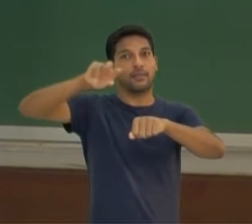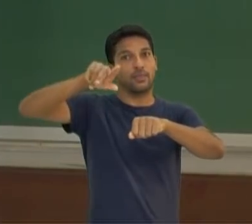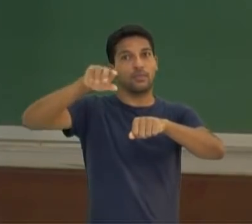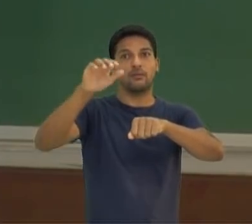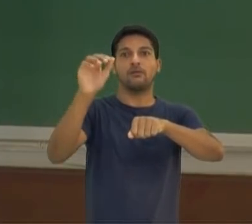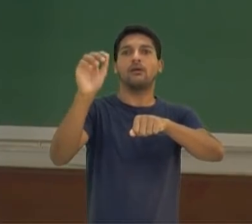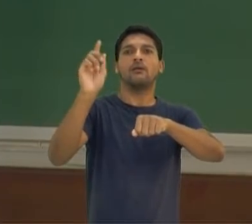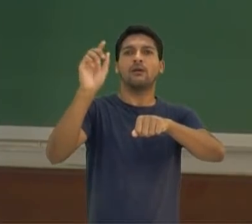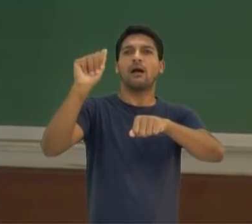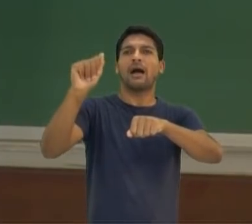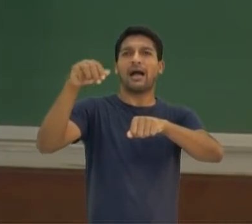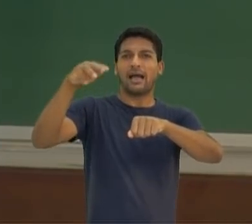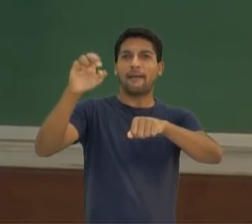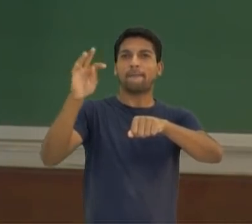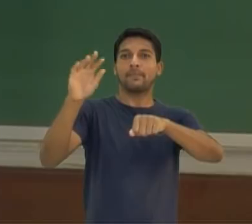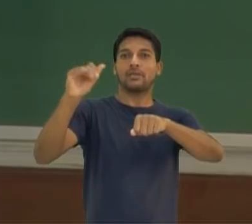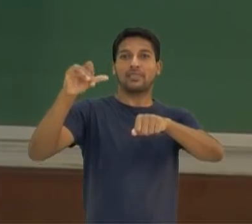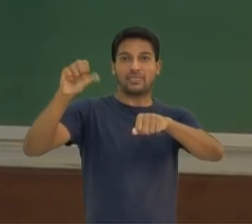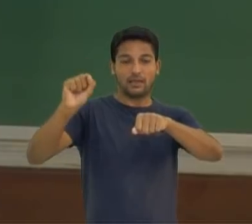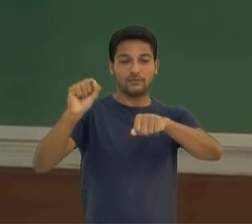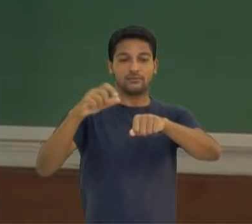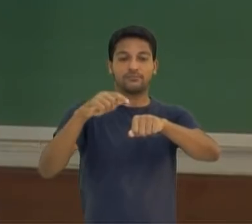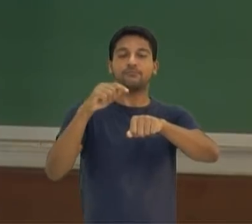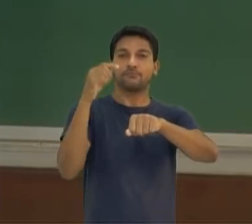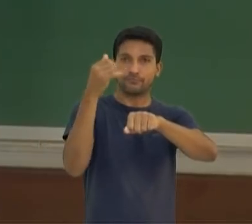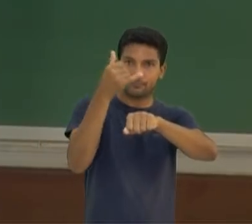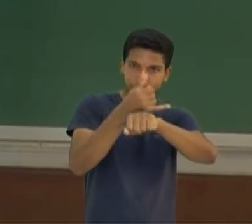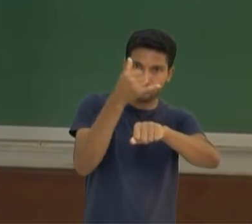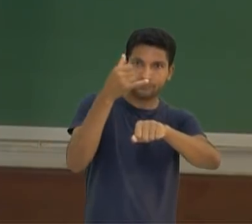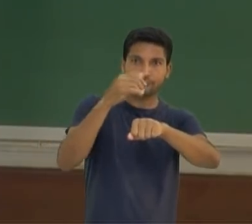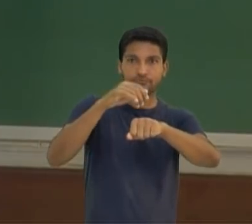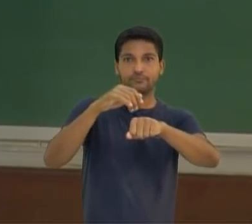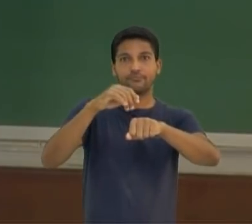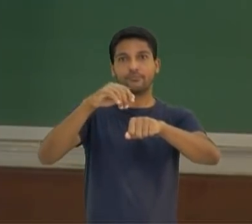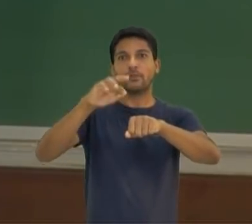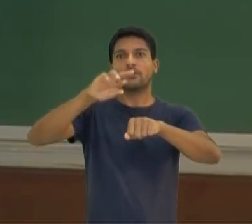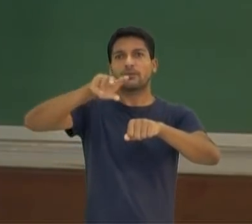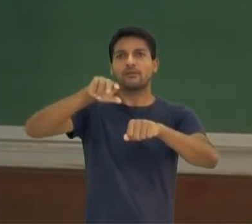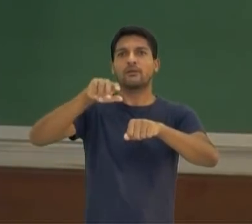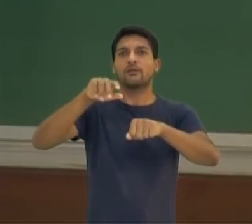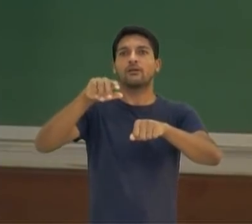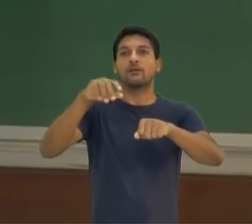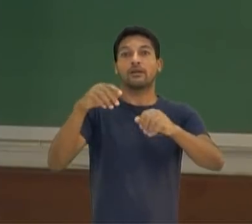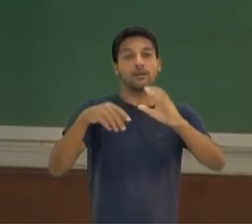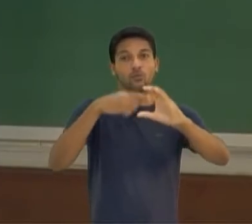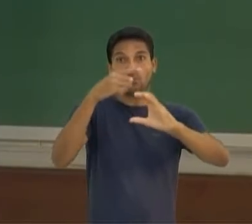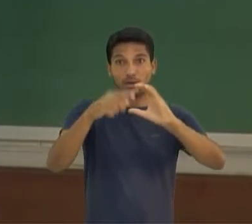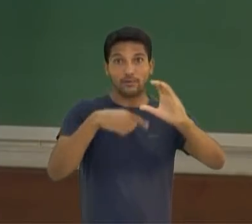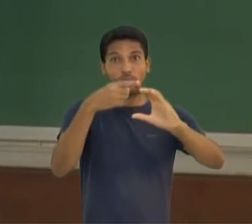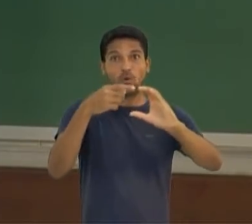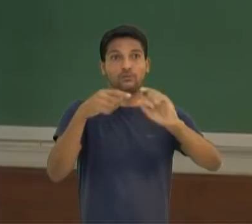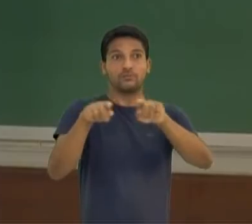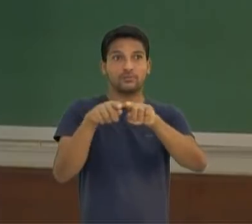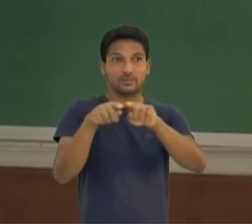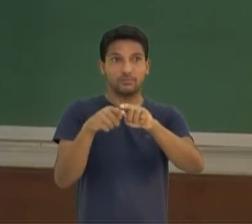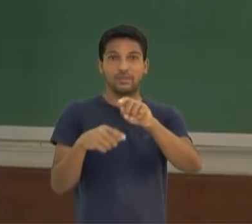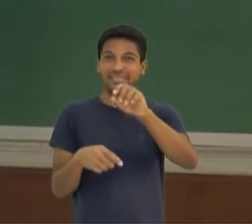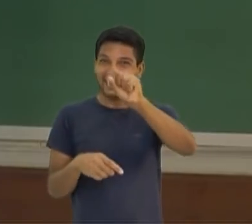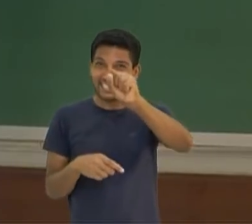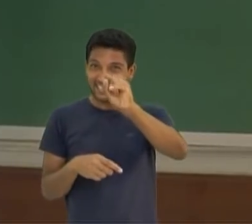silício. Nós temos também o fleróvio, né, que é um elemento radioativo e um